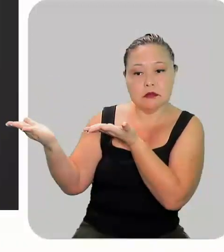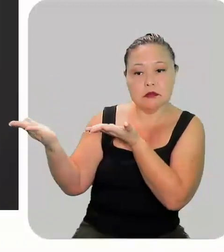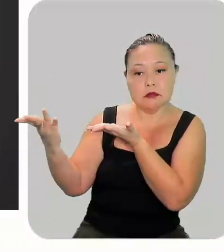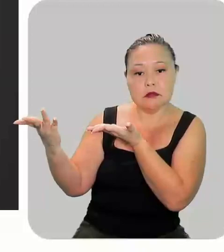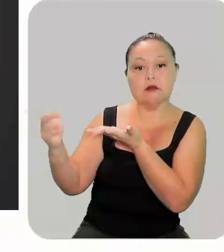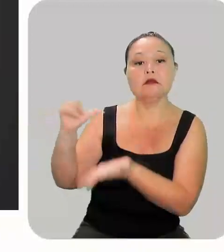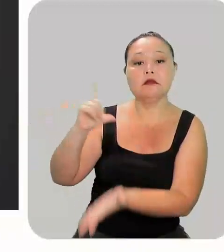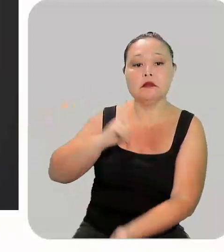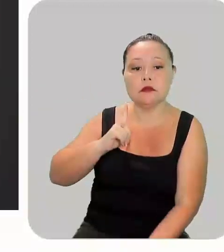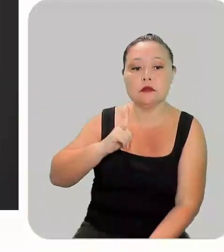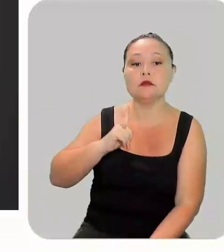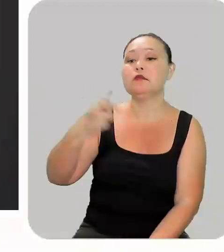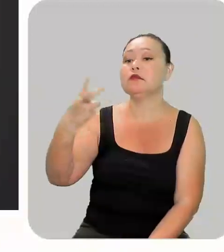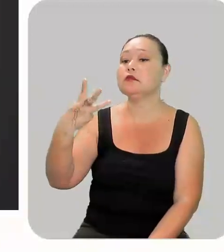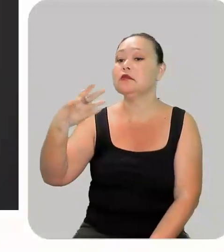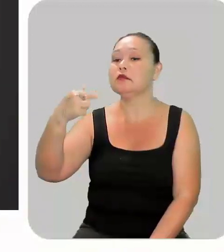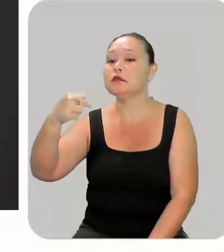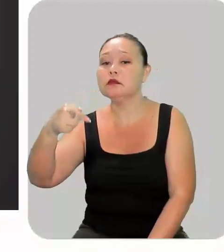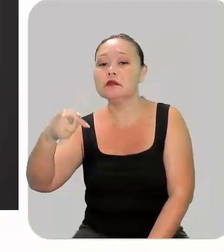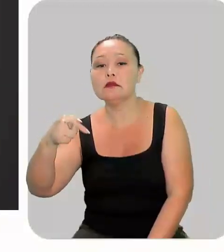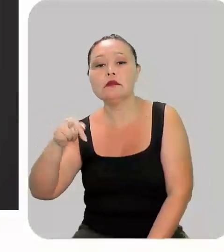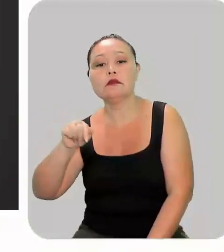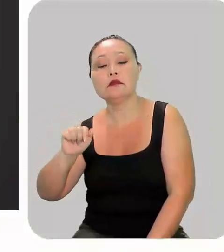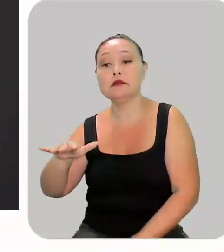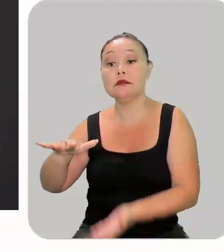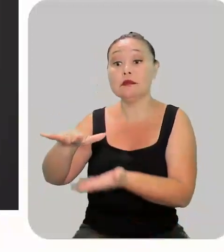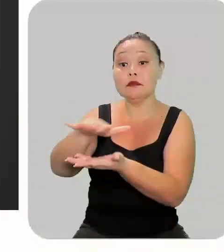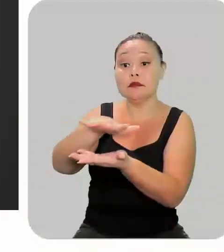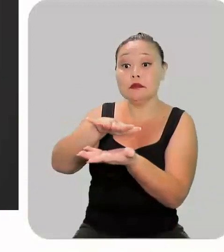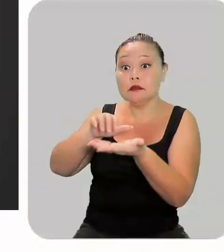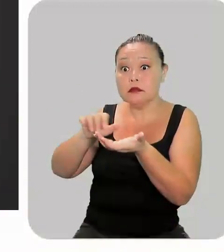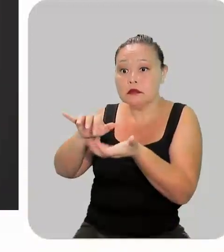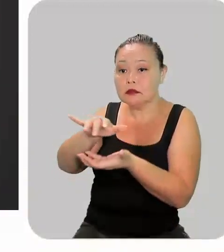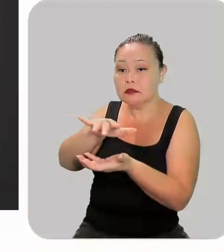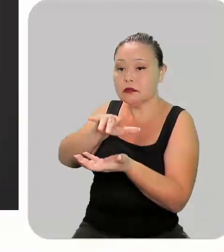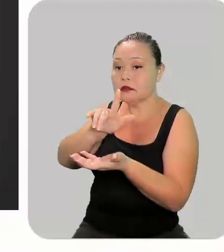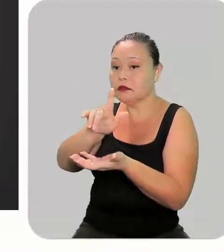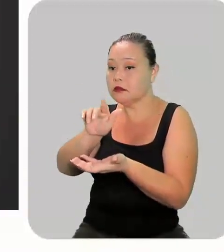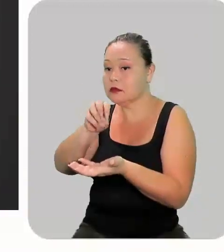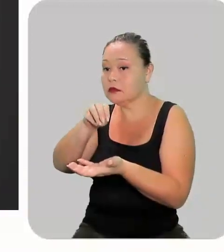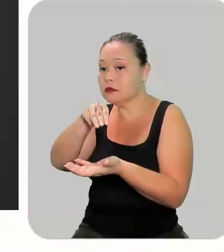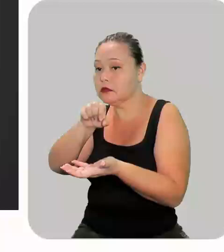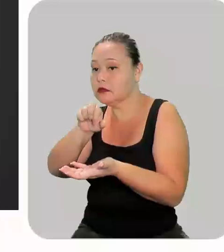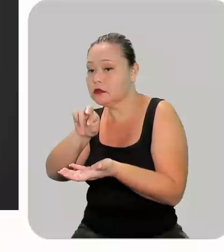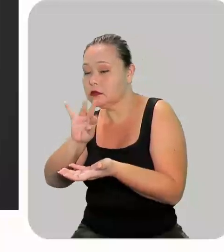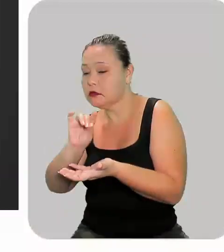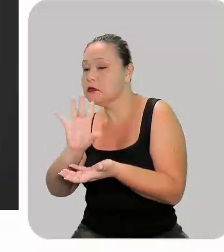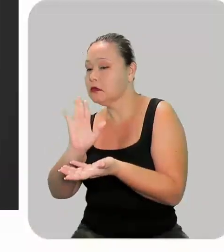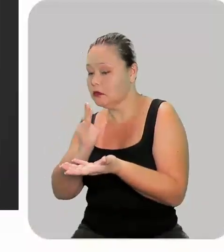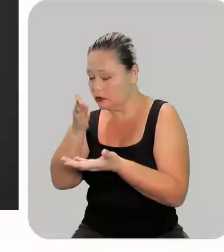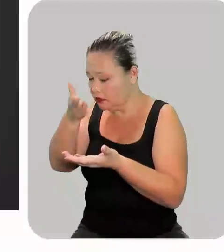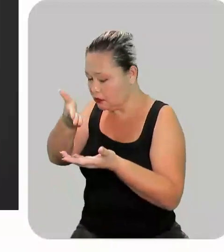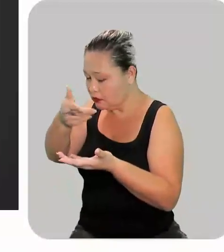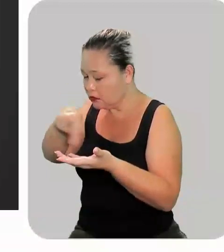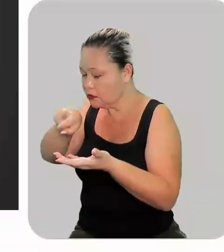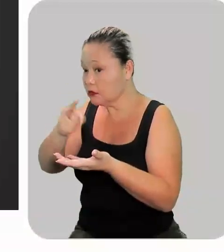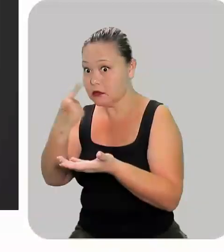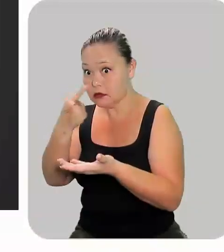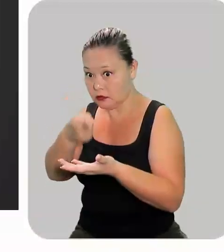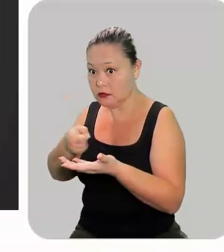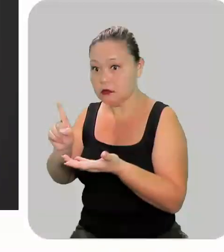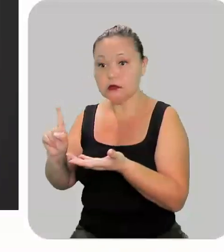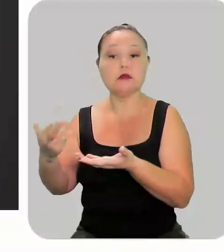aí com 37% só de geometria, gente. Vale a pena se dedicar na geometria, dá pra ver,